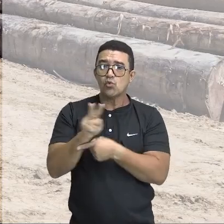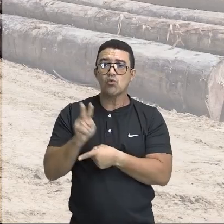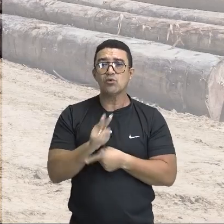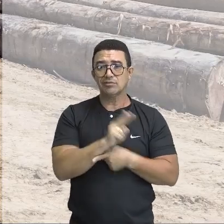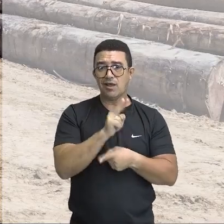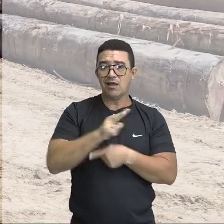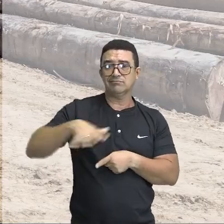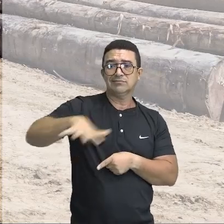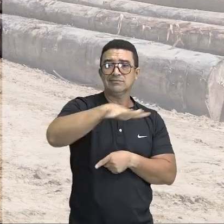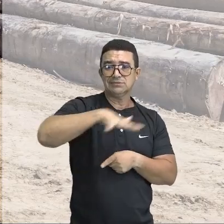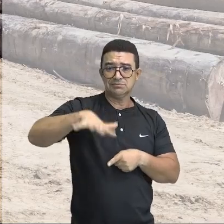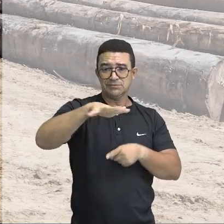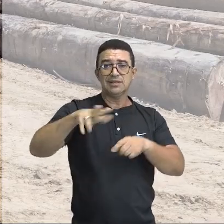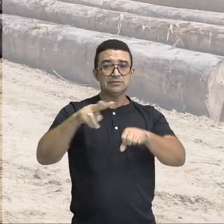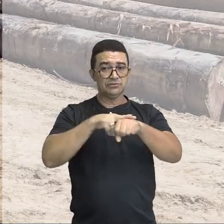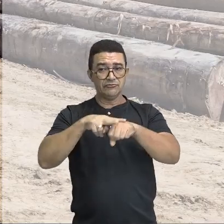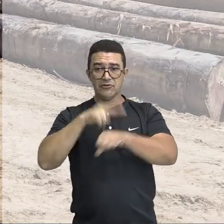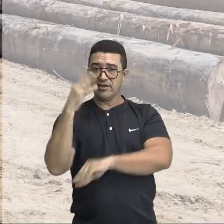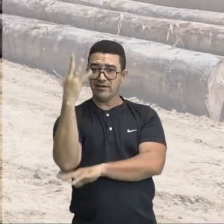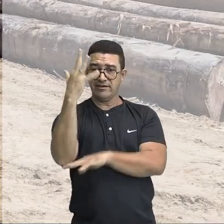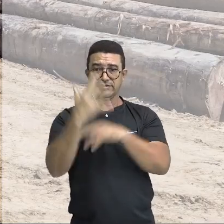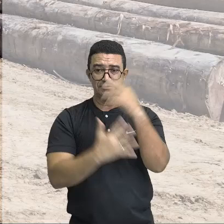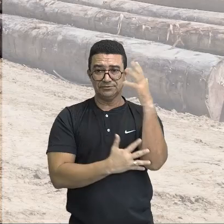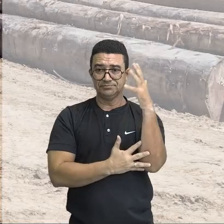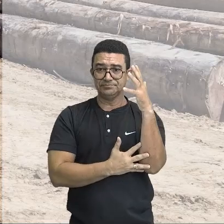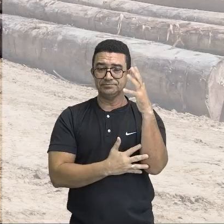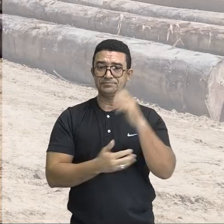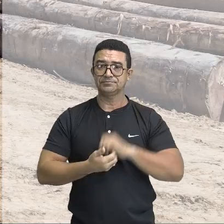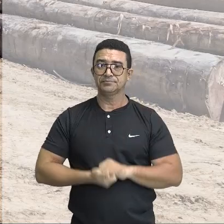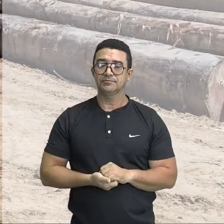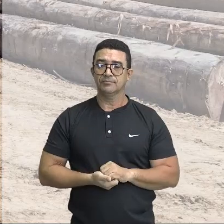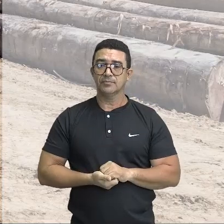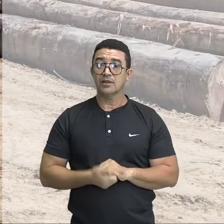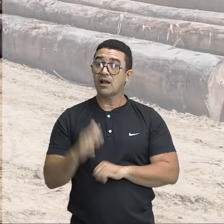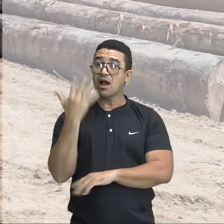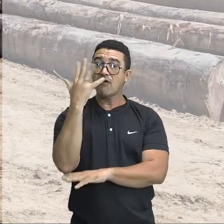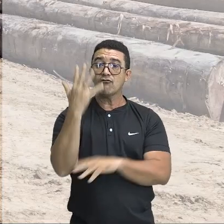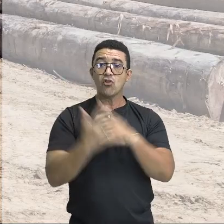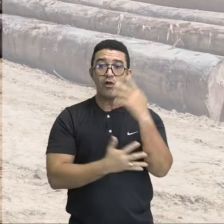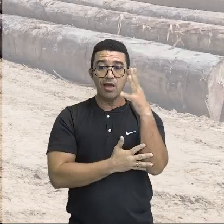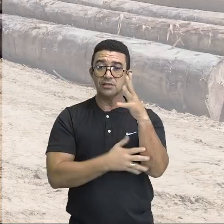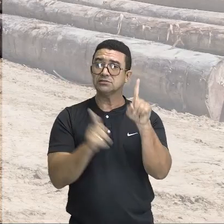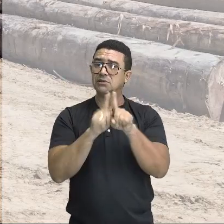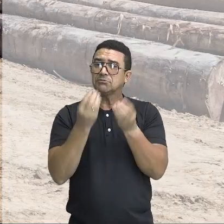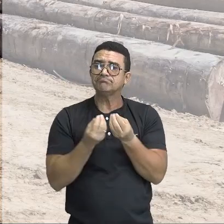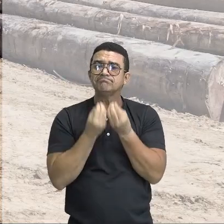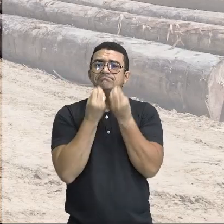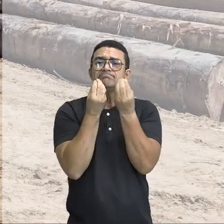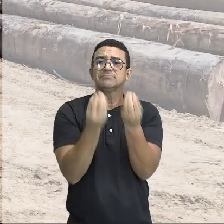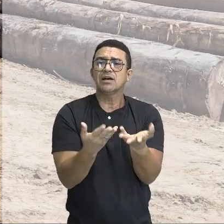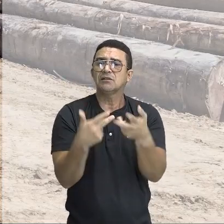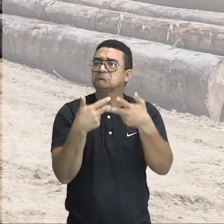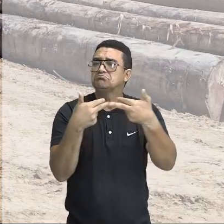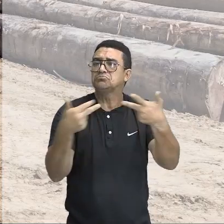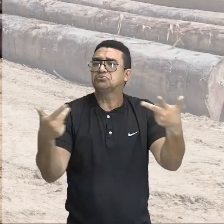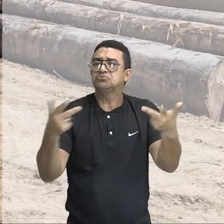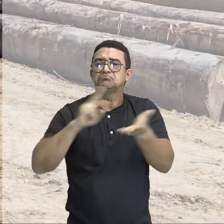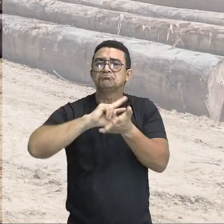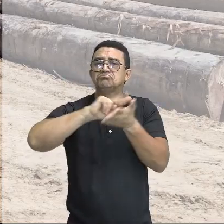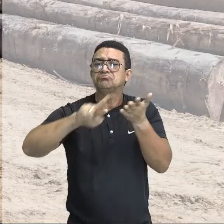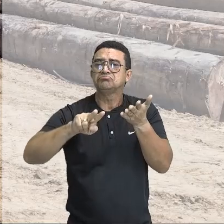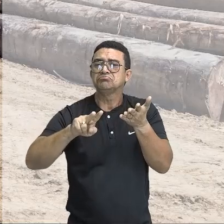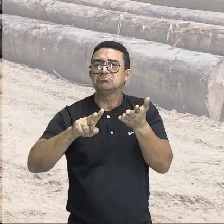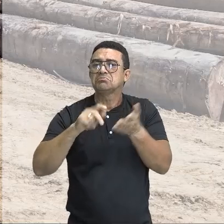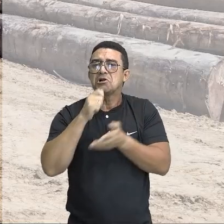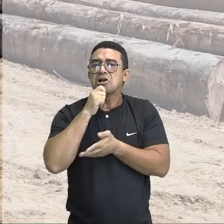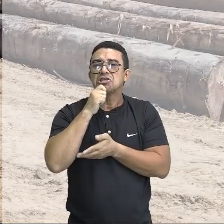desse espaço verde. Além de tudo isso, essa floresta oferece riquezas que nós nem conhecemos,